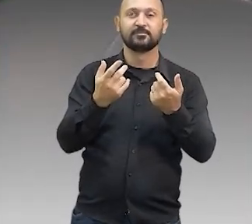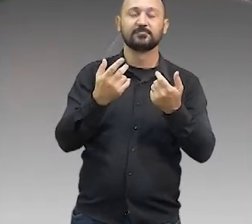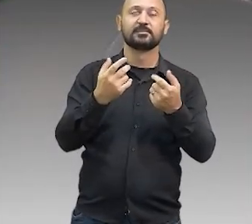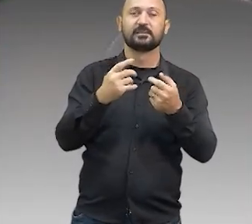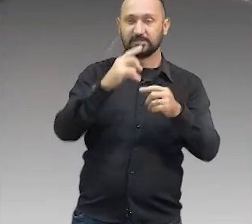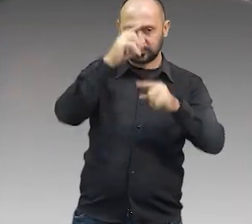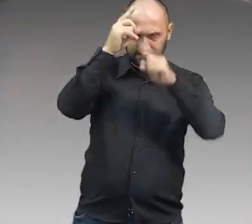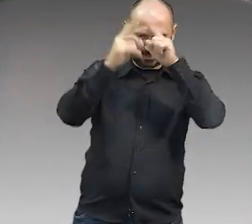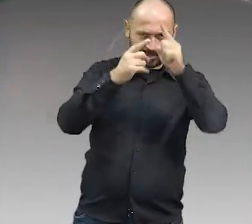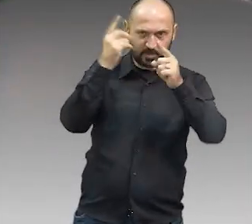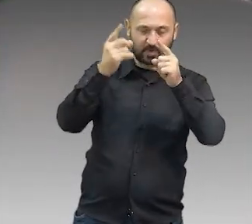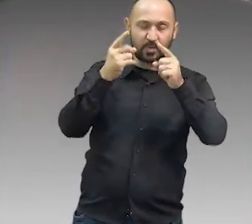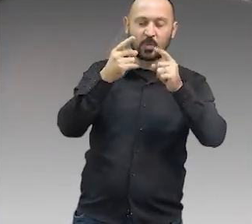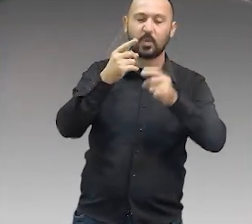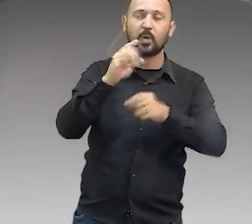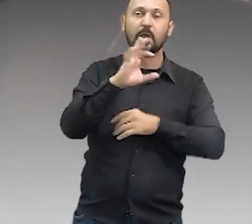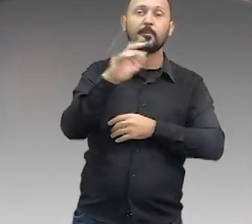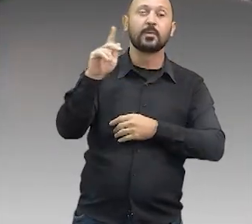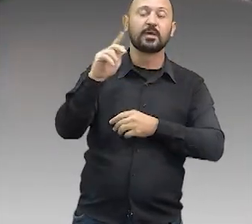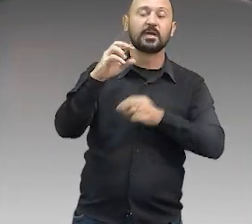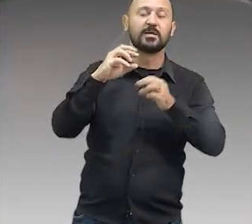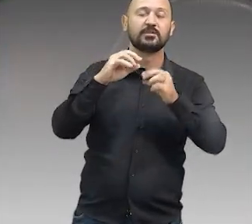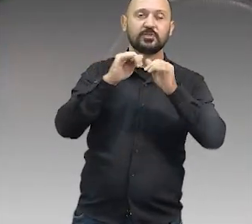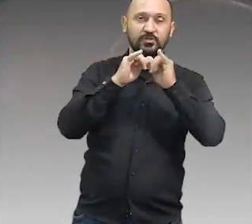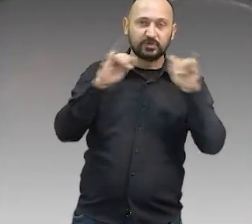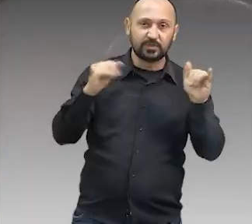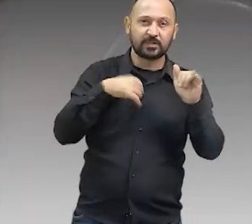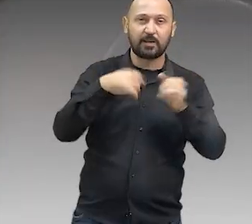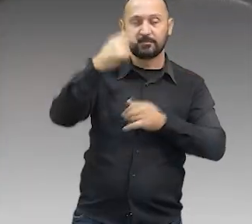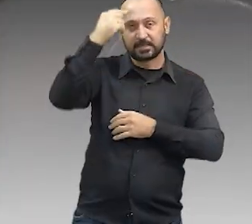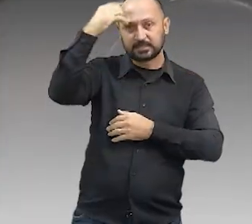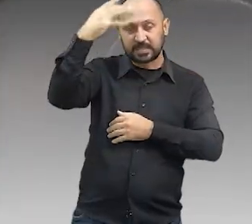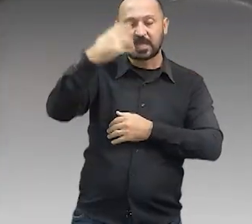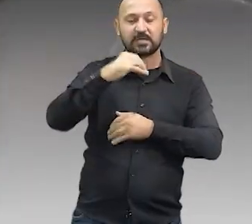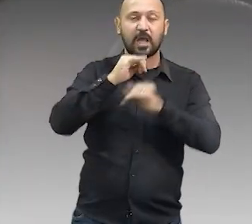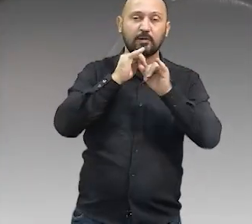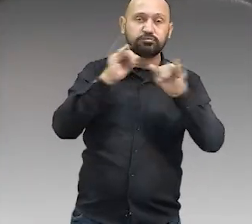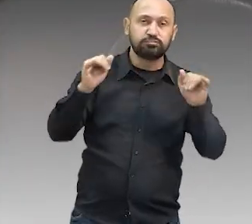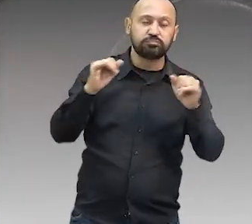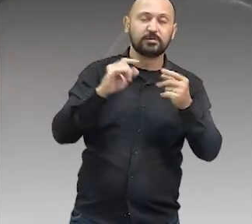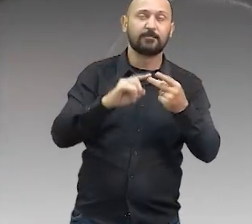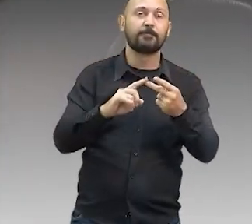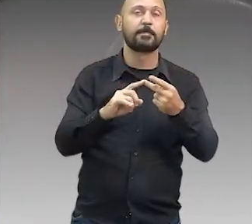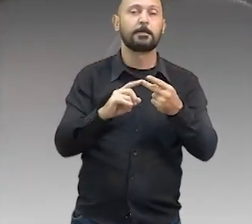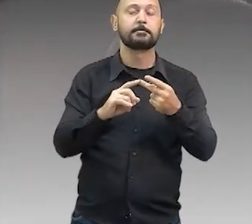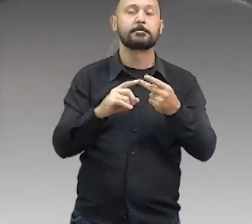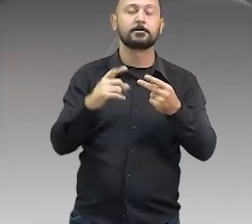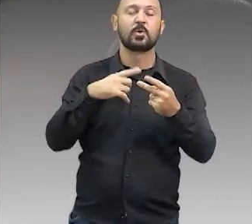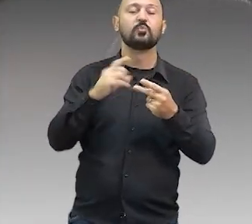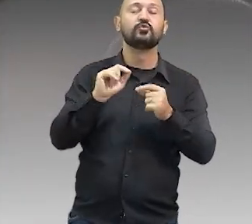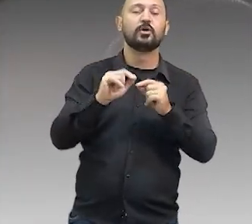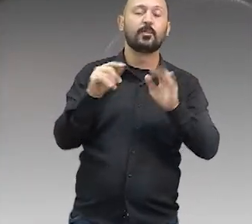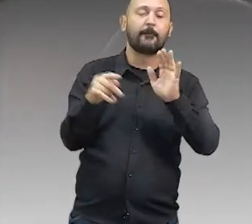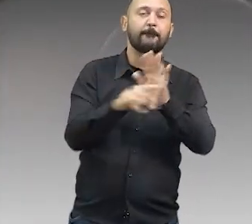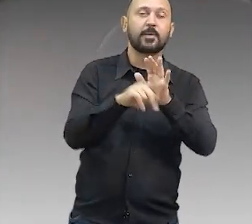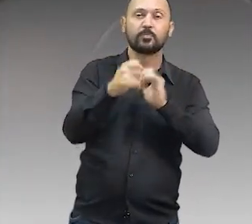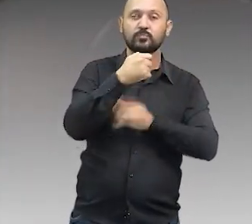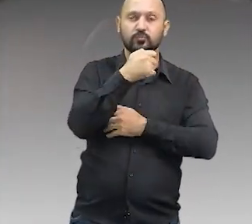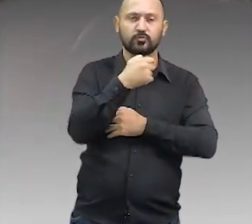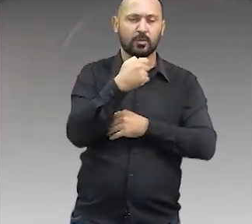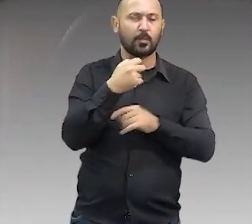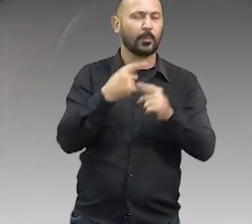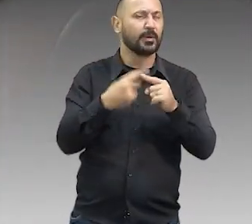quando a gente criou o Campo Grande News, eu passei a impor as minhas ideias, a colocar minhas ideias que eu tinha do jornalismo,